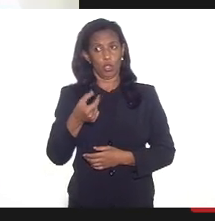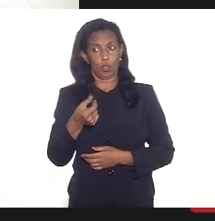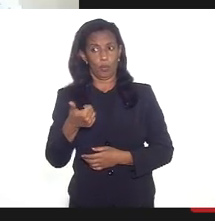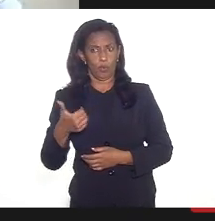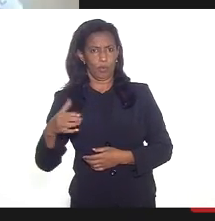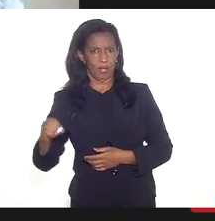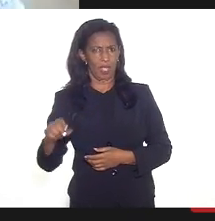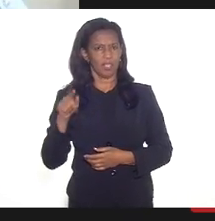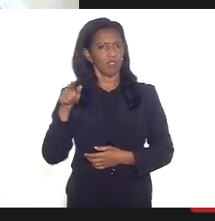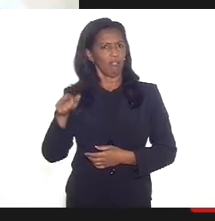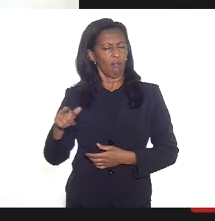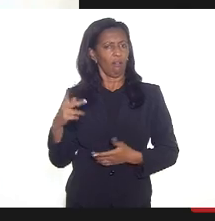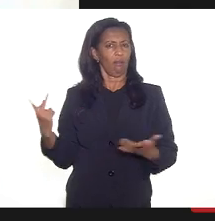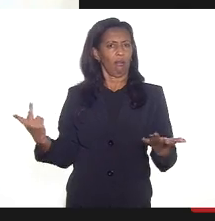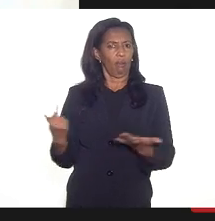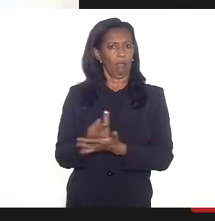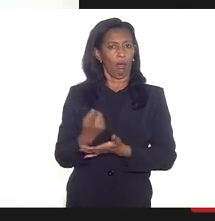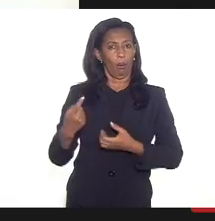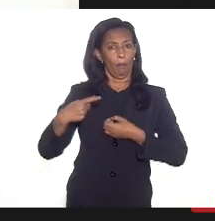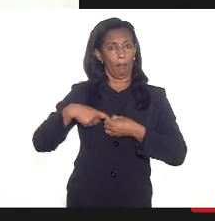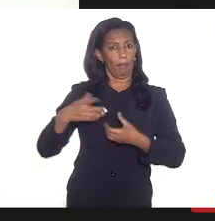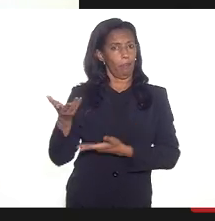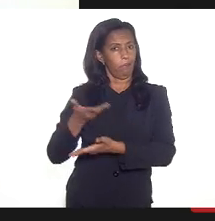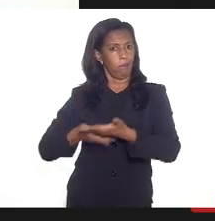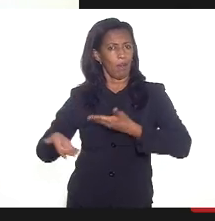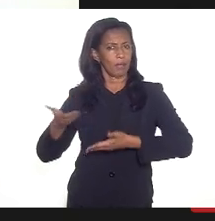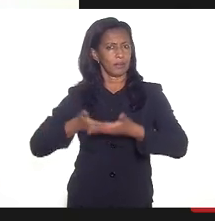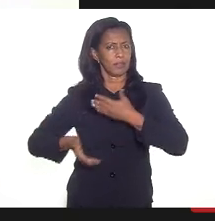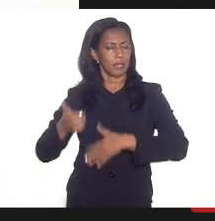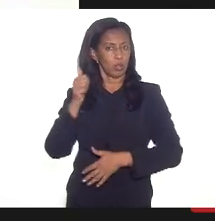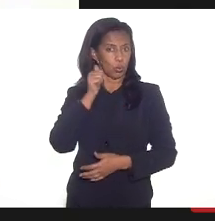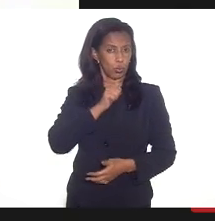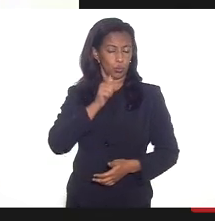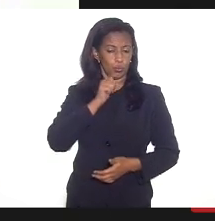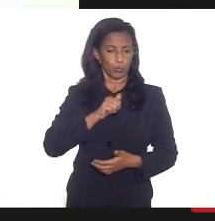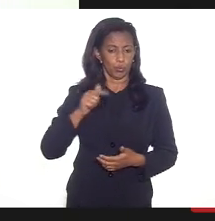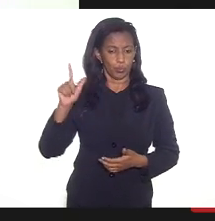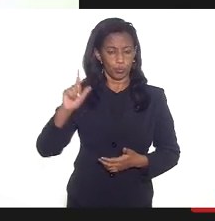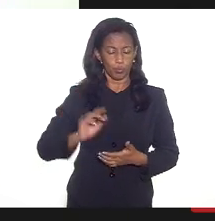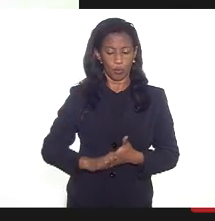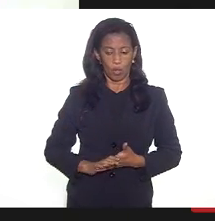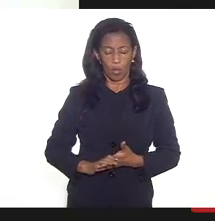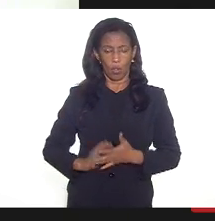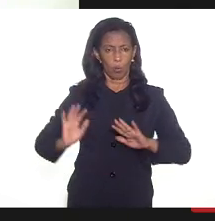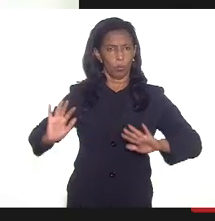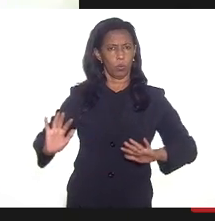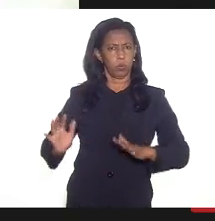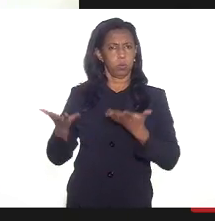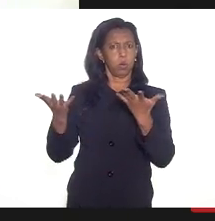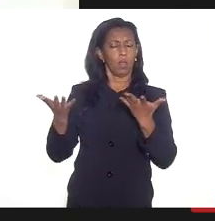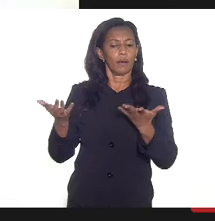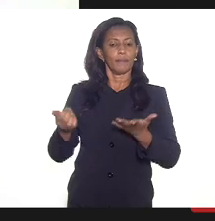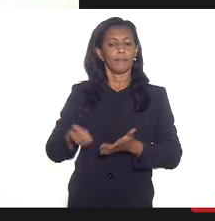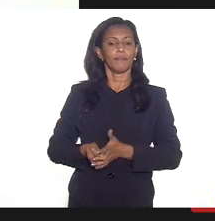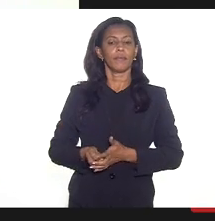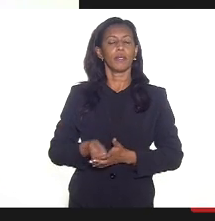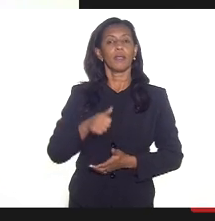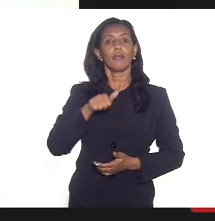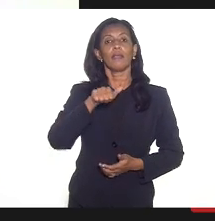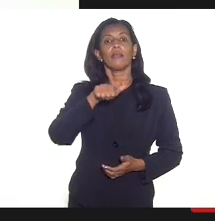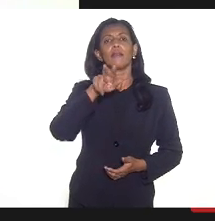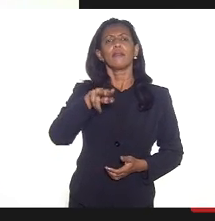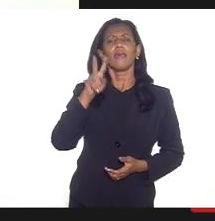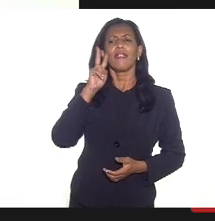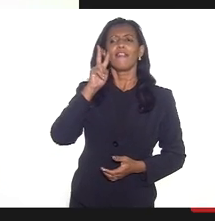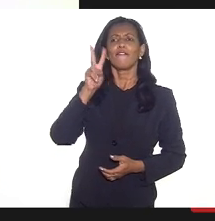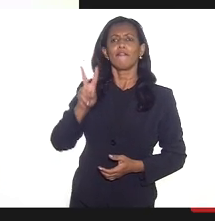nós realizamos, através de uma parceria com o Grupo de Mulheres Filipa de Souza, um evento que chamava Quem Vê as